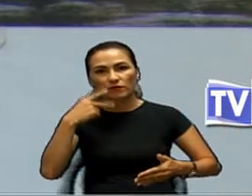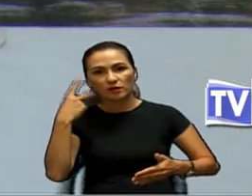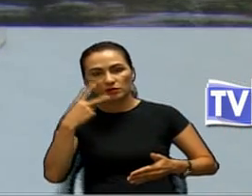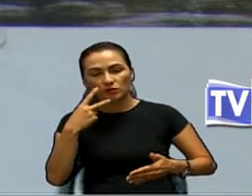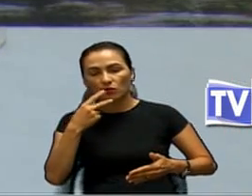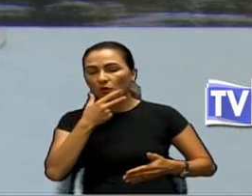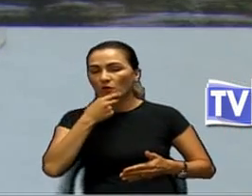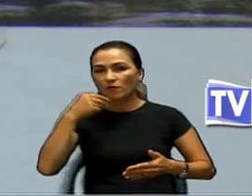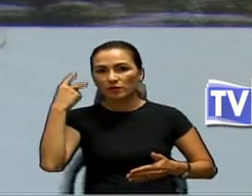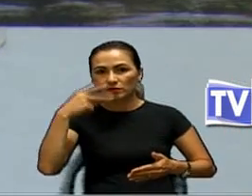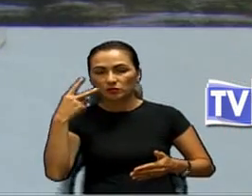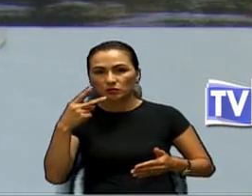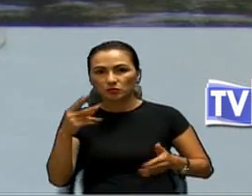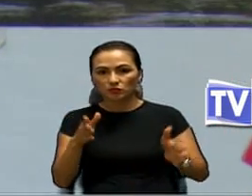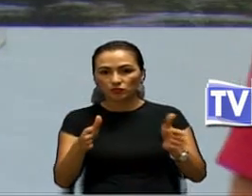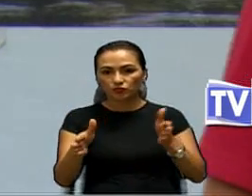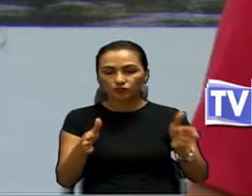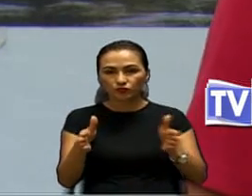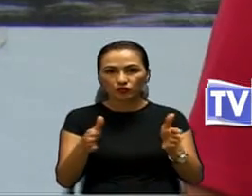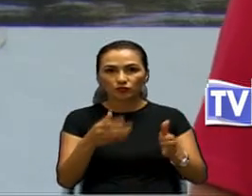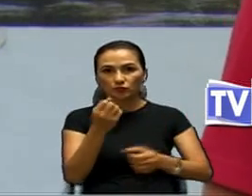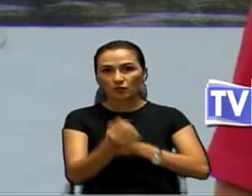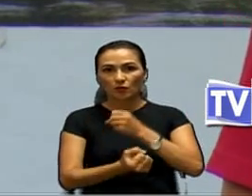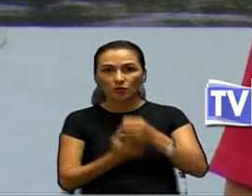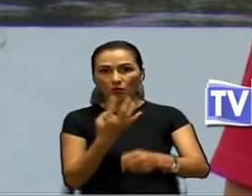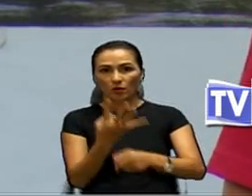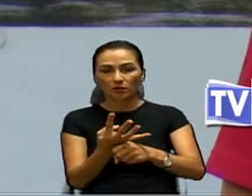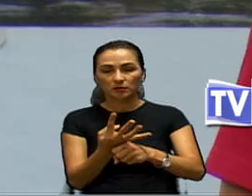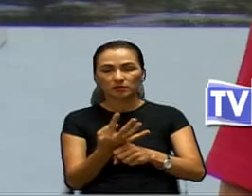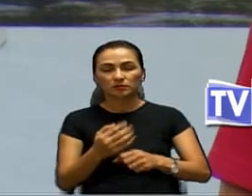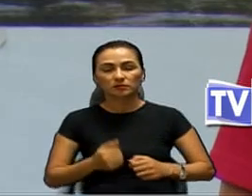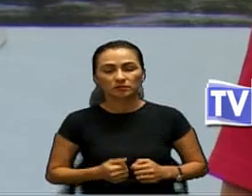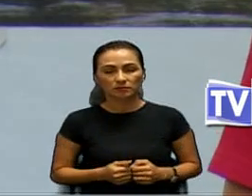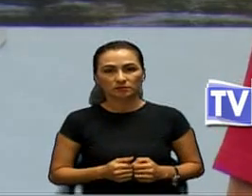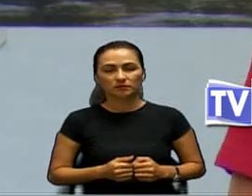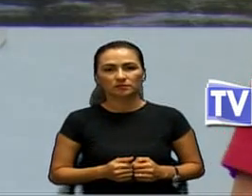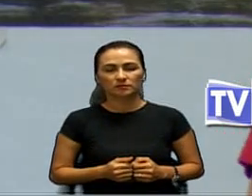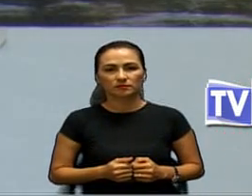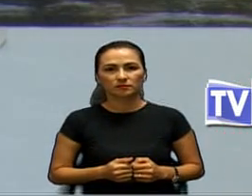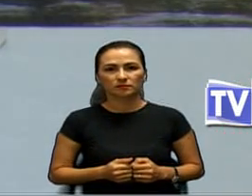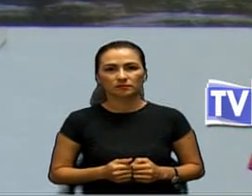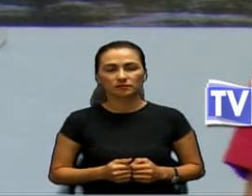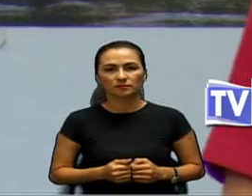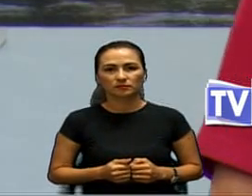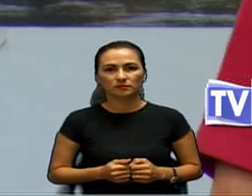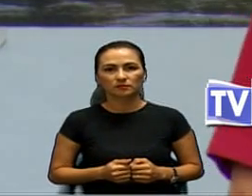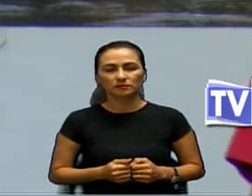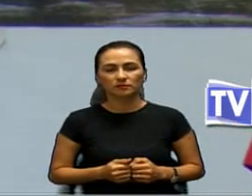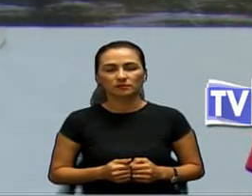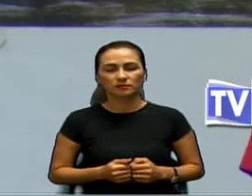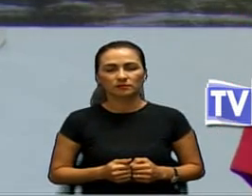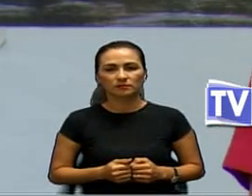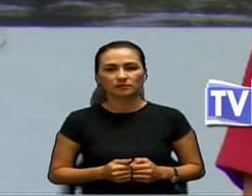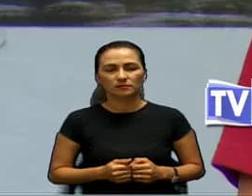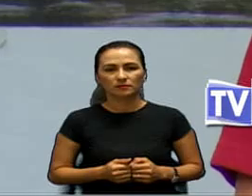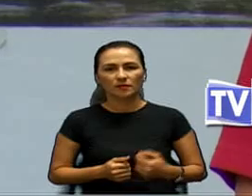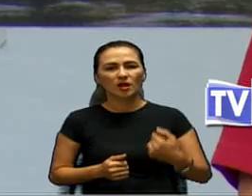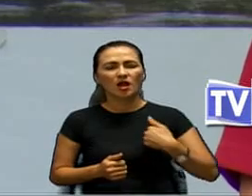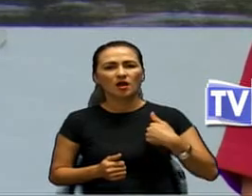Senhores vereadores e senhoras vereadoras, eu,